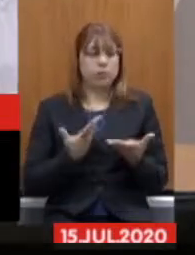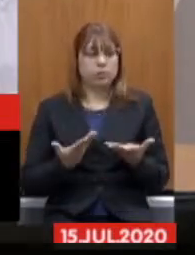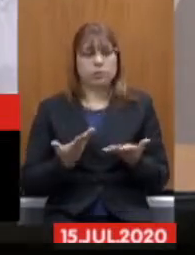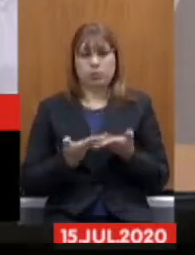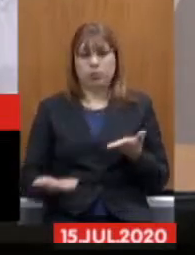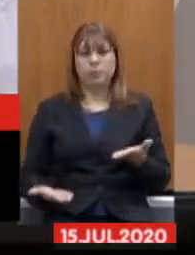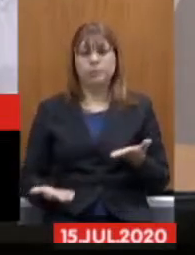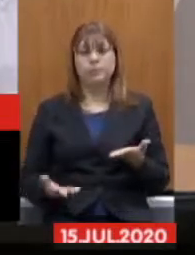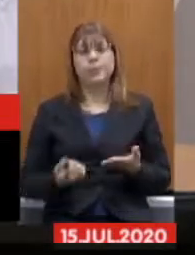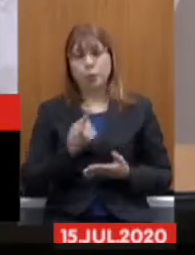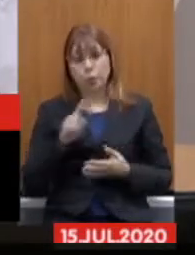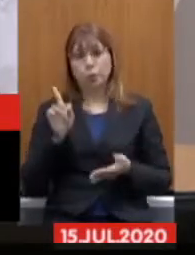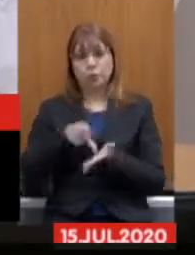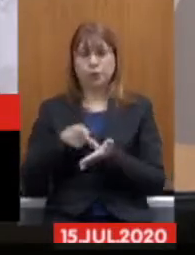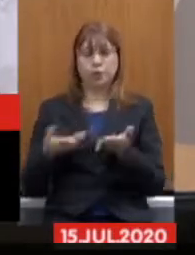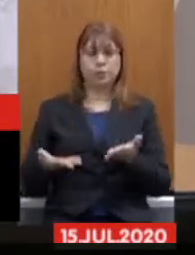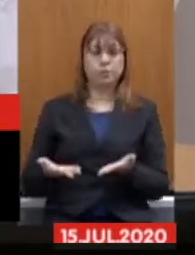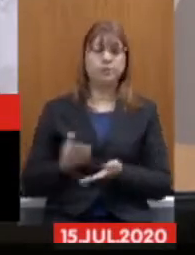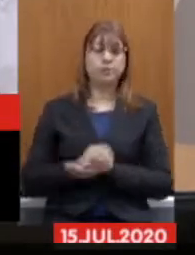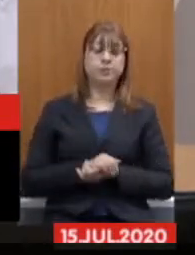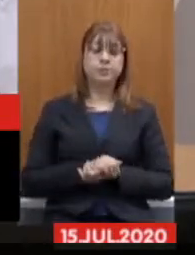deputados presente